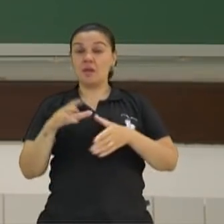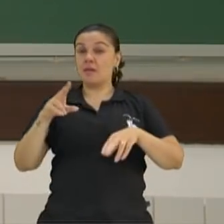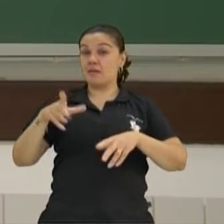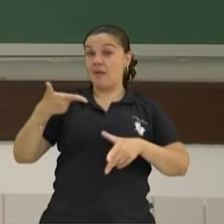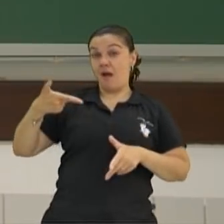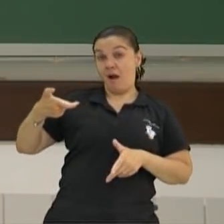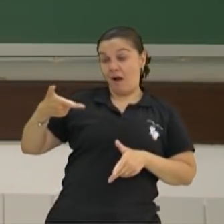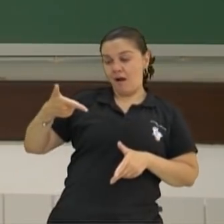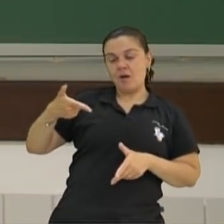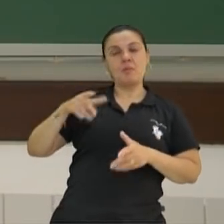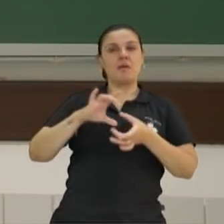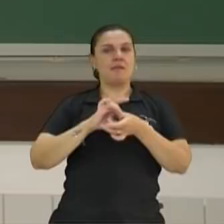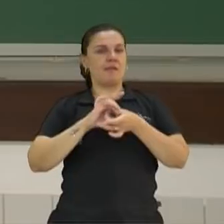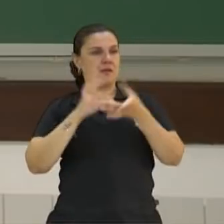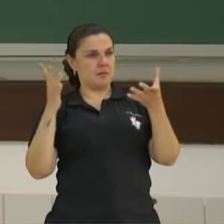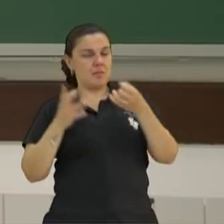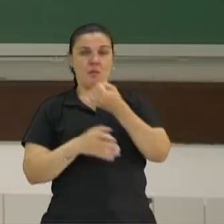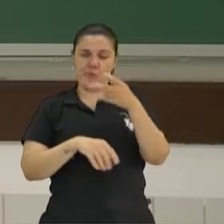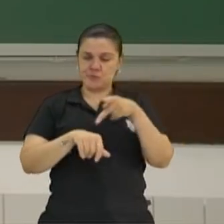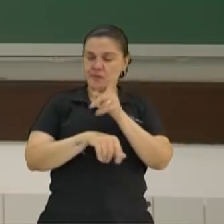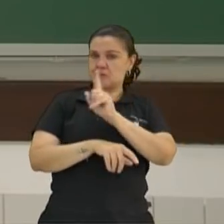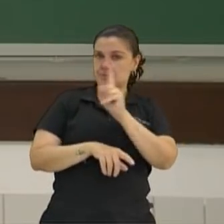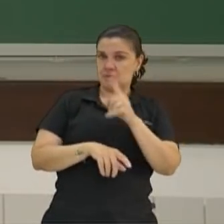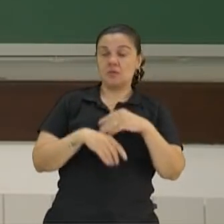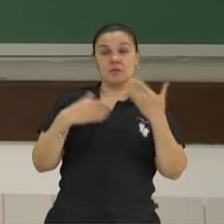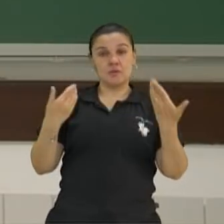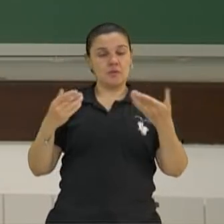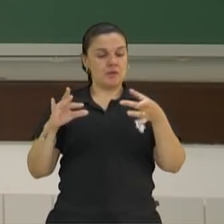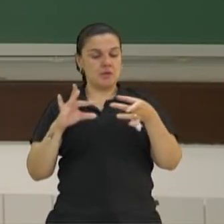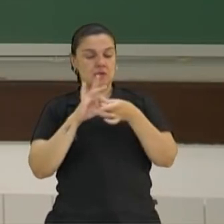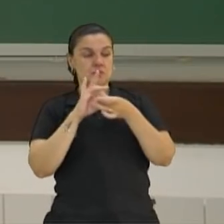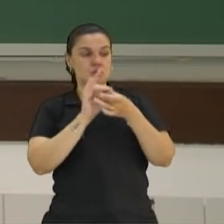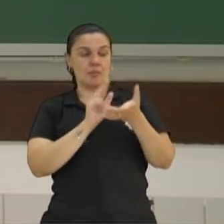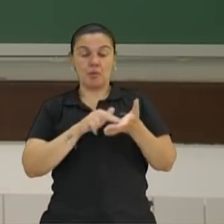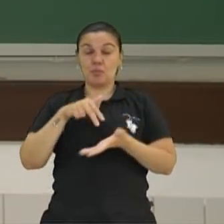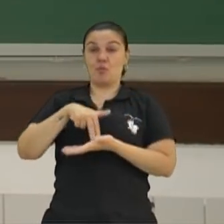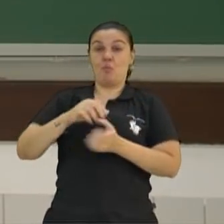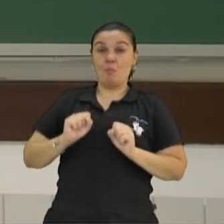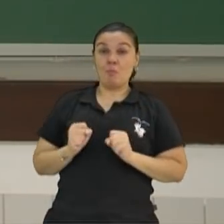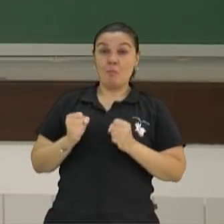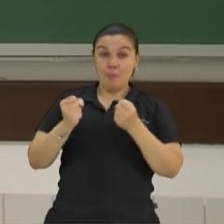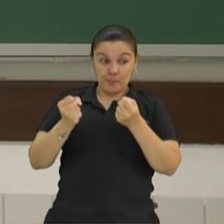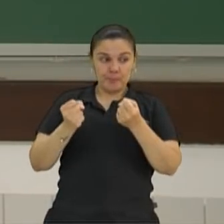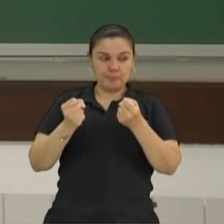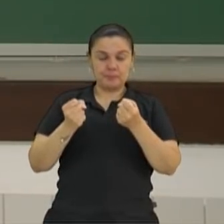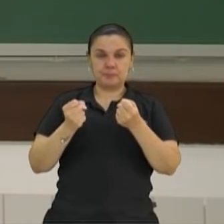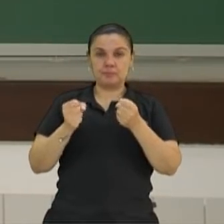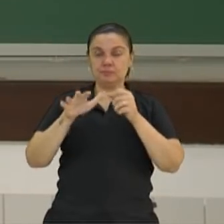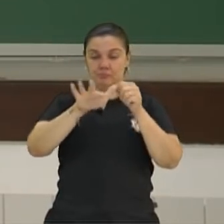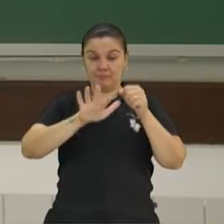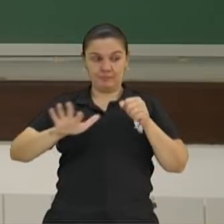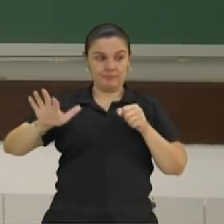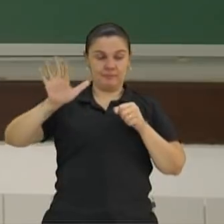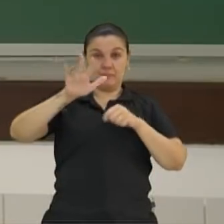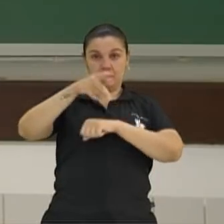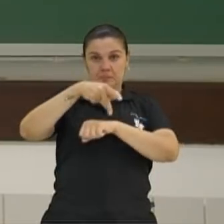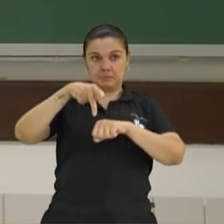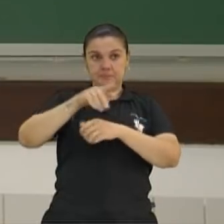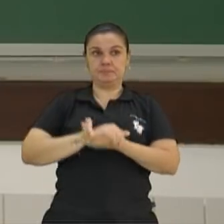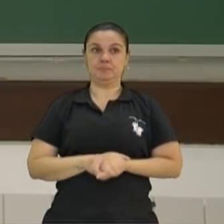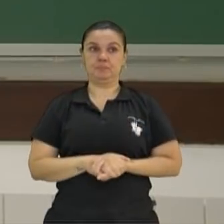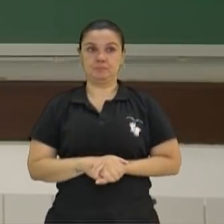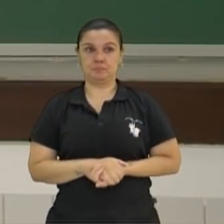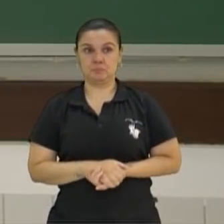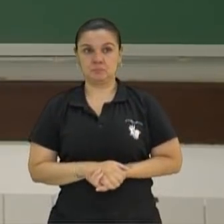armas é permitido, outros não. Isso está associado à soberania daquele território, às leis e regras existentes naquele